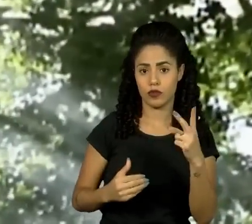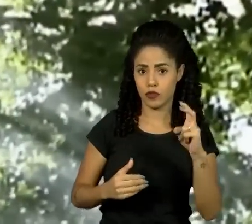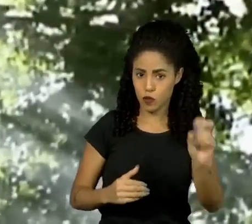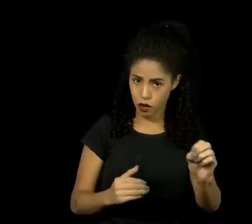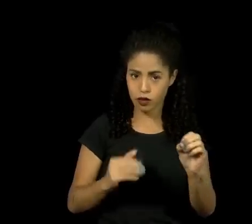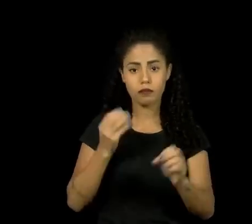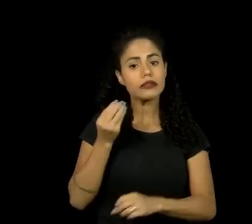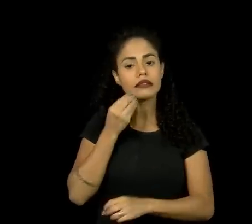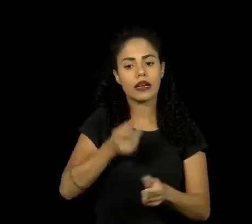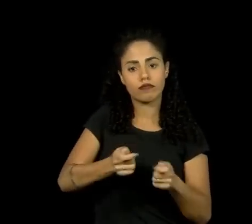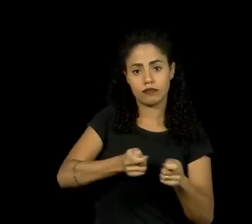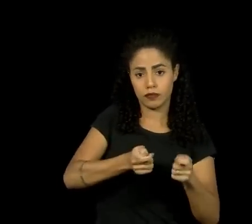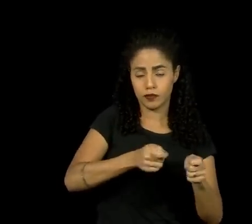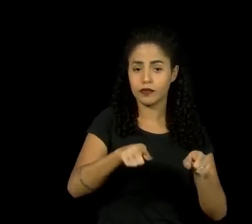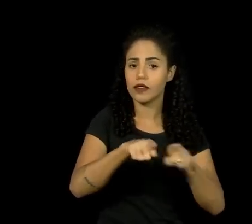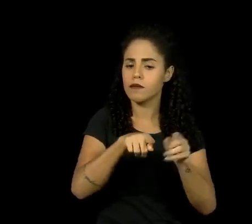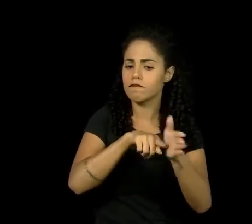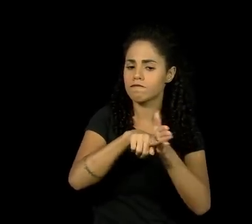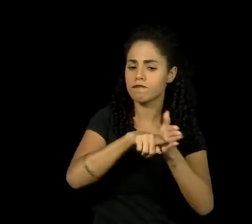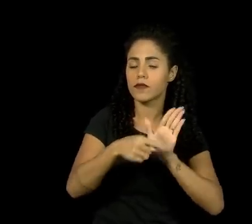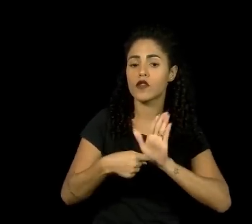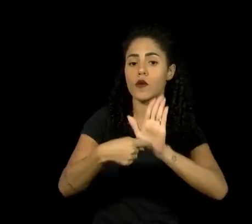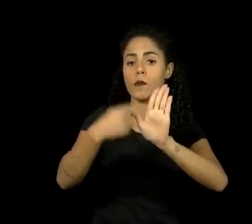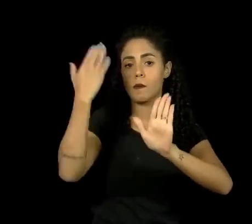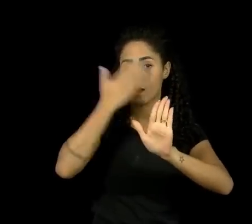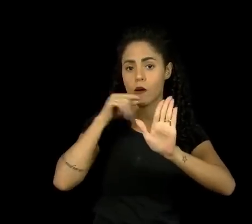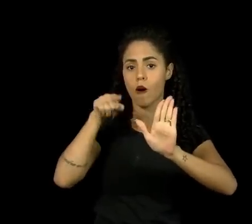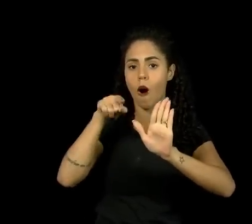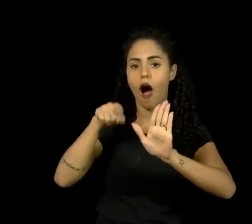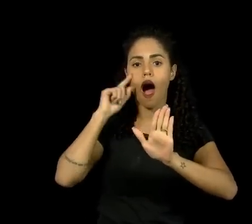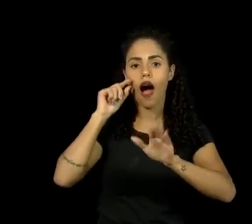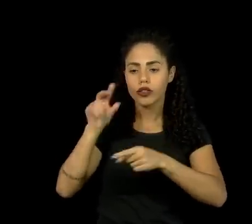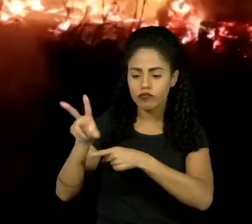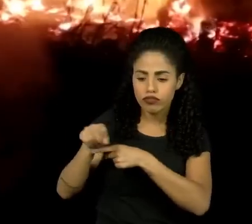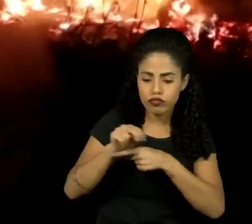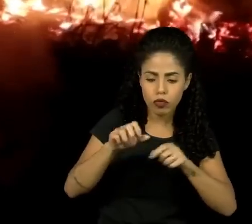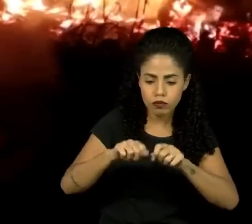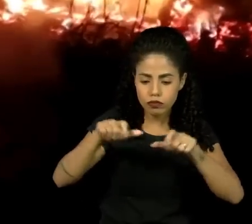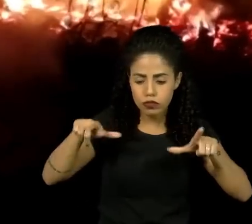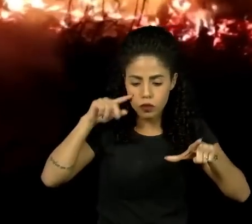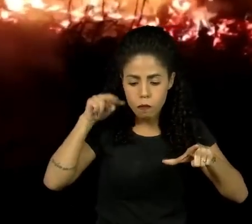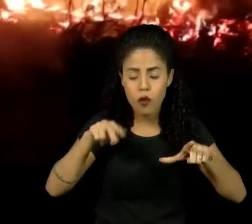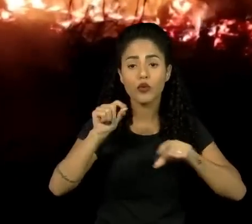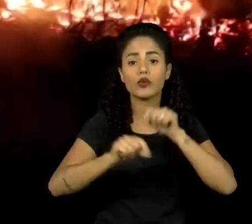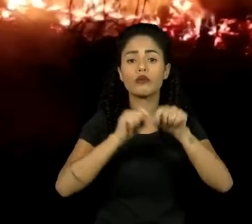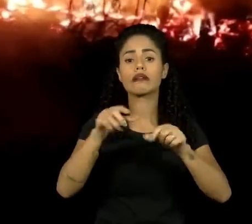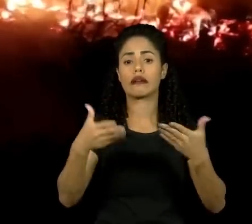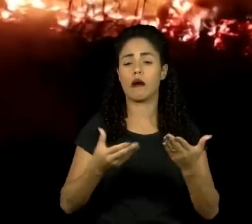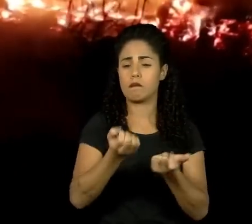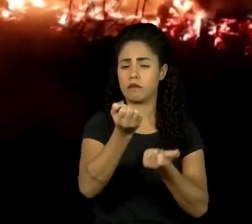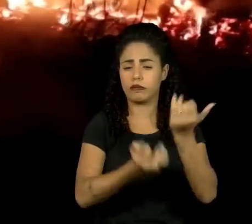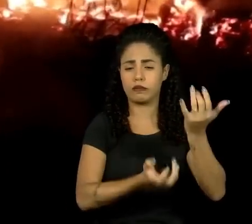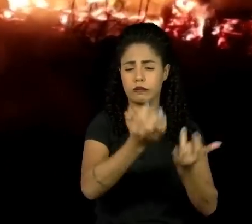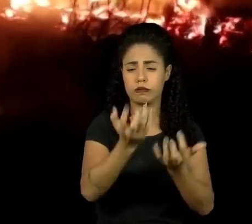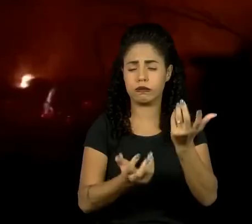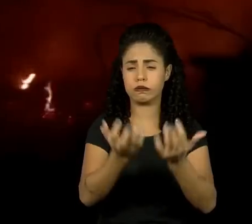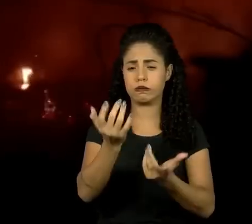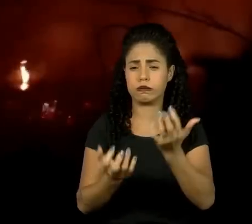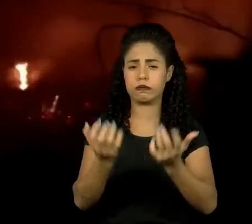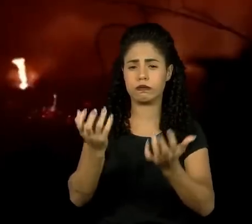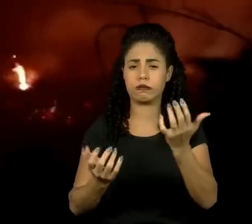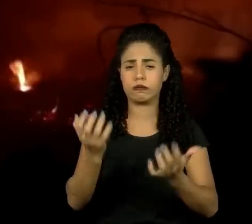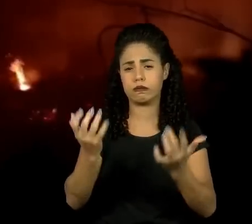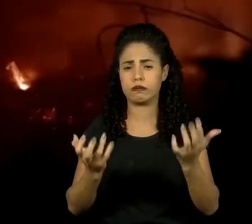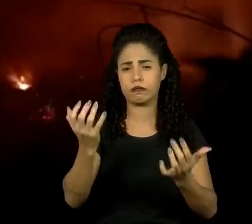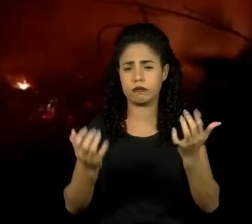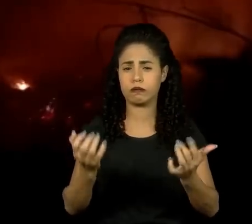2050. Estudo realizado pela rede MAP Biomas Fogo revela que as queimadas atingiram pelo menos uma